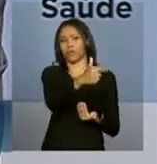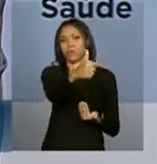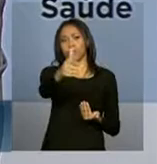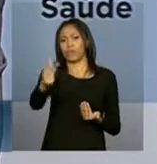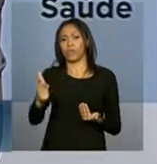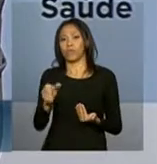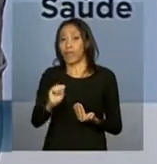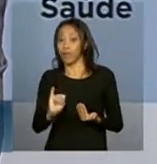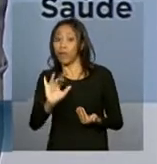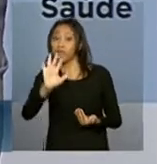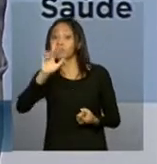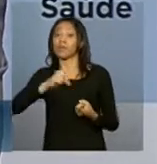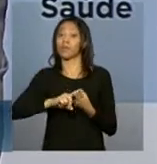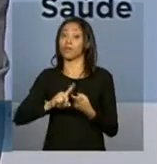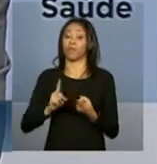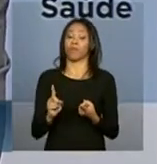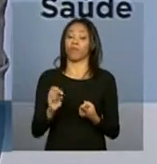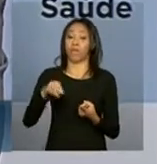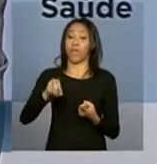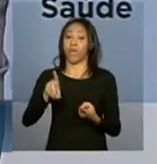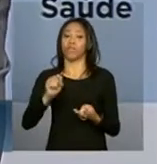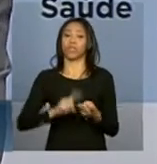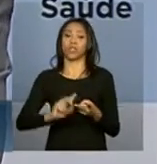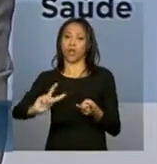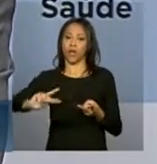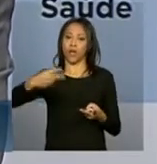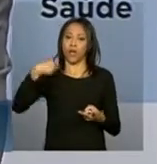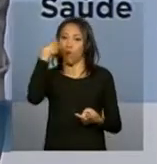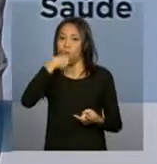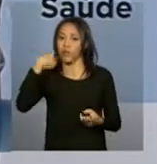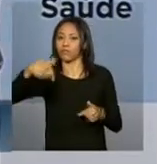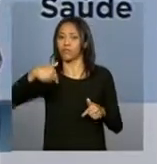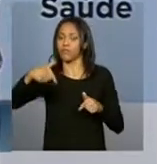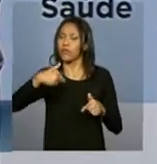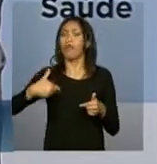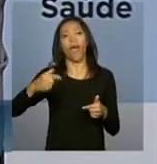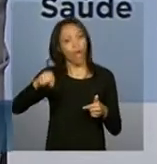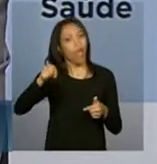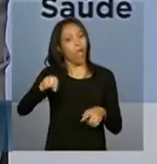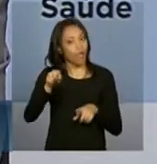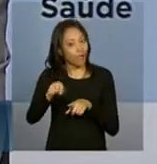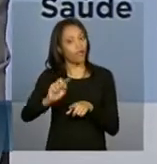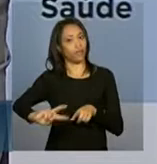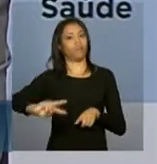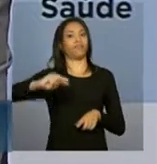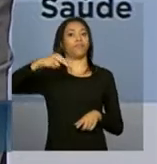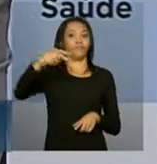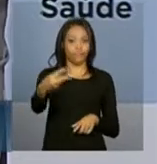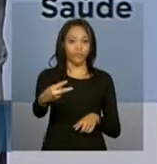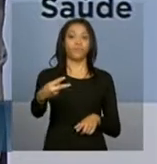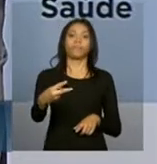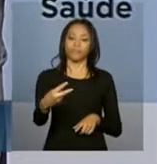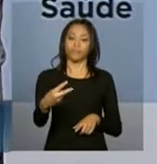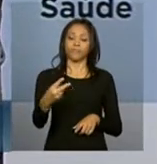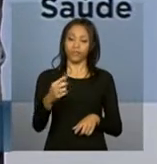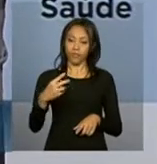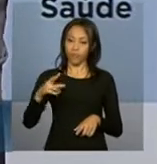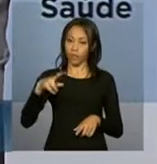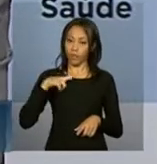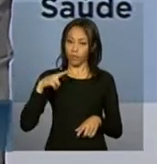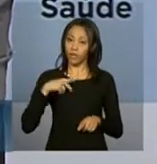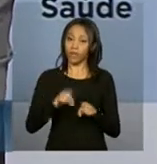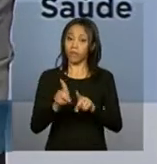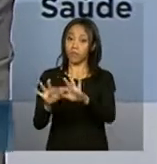impactos que tem, que é a inflação médica, reajuste de honorários, aí outros impactos que tem para um reajuste individual e familiar.